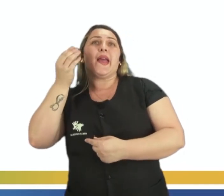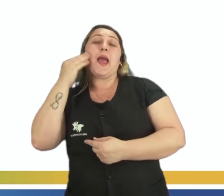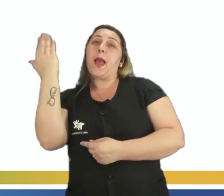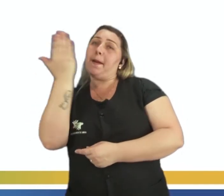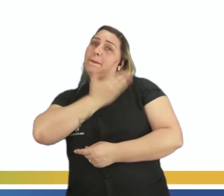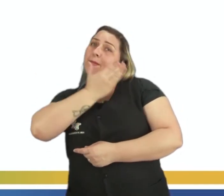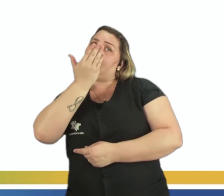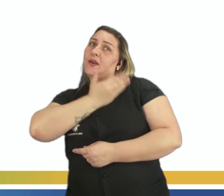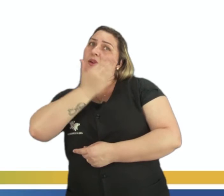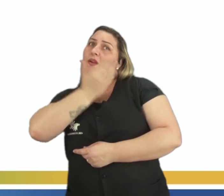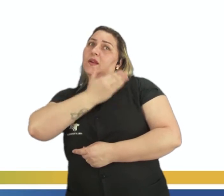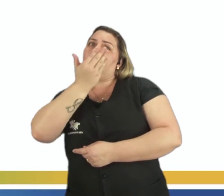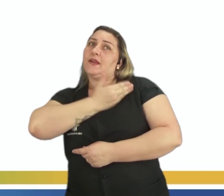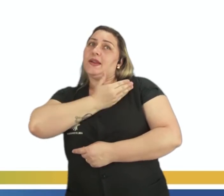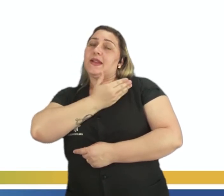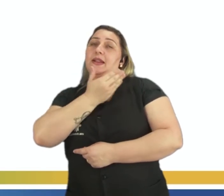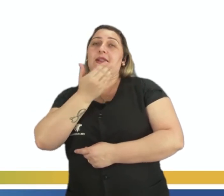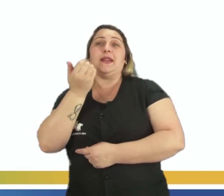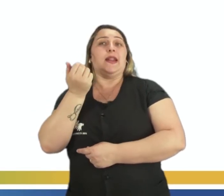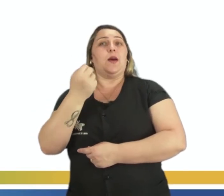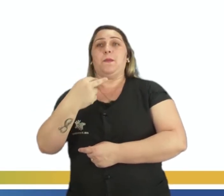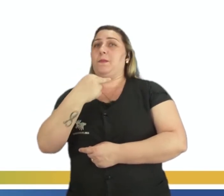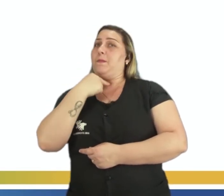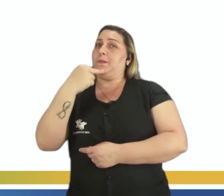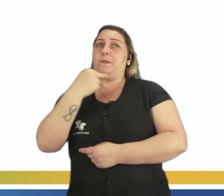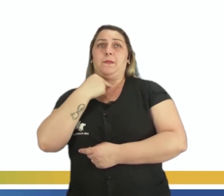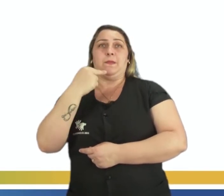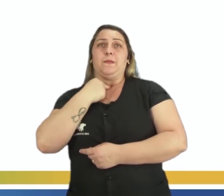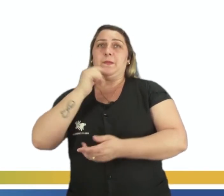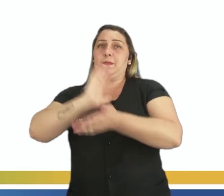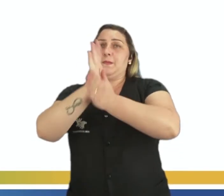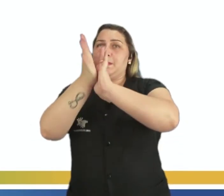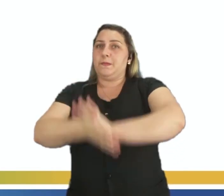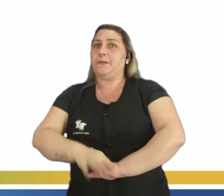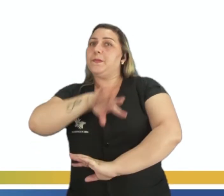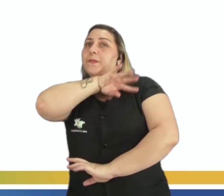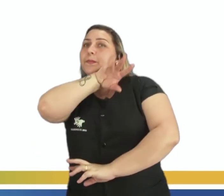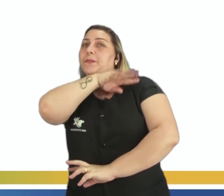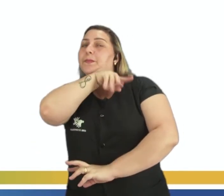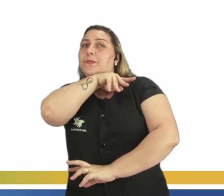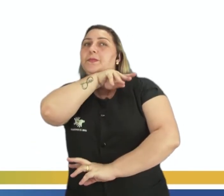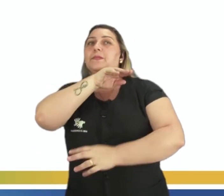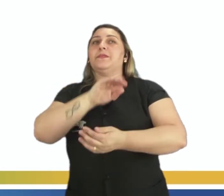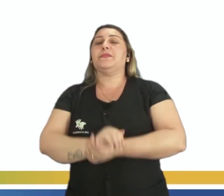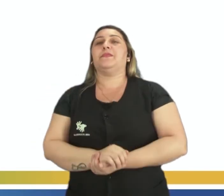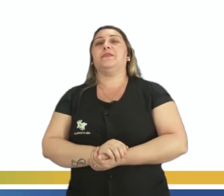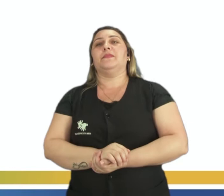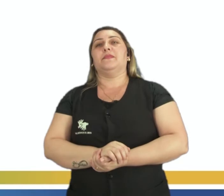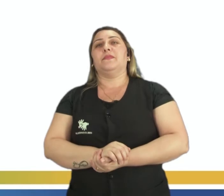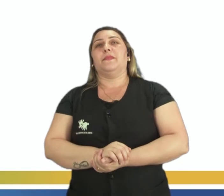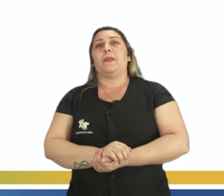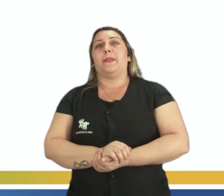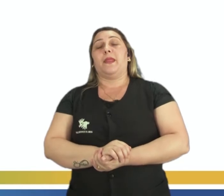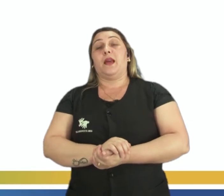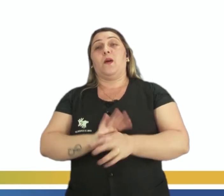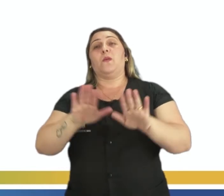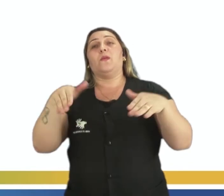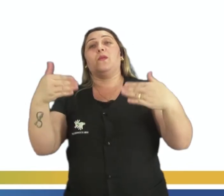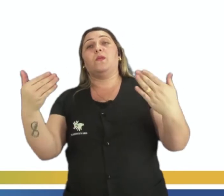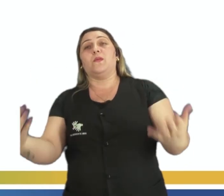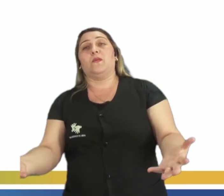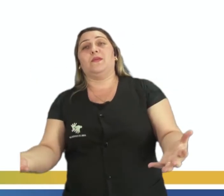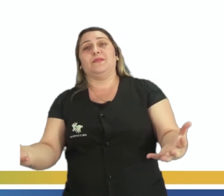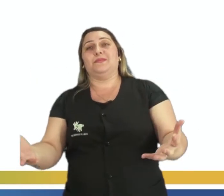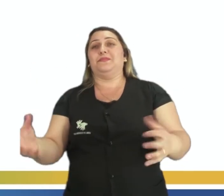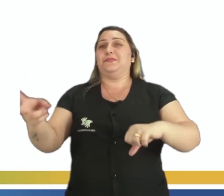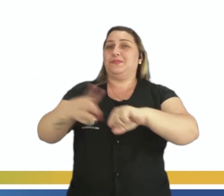nhô, é nosso amigo, Gogô. Não devemos maltratar os animais. Miau. Então, quais são os verbos